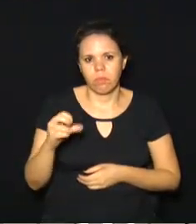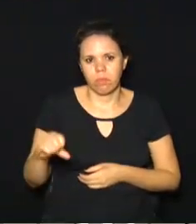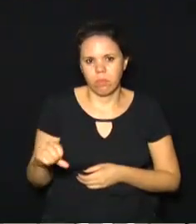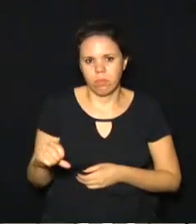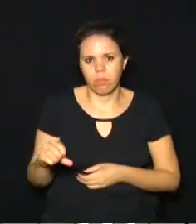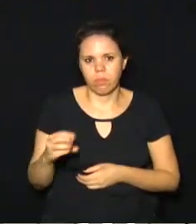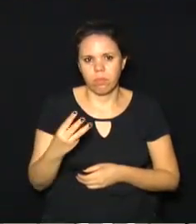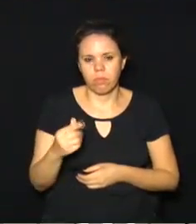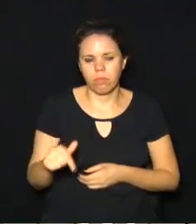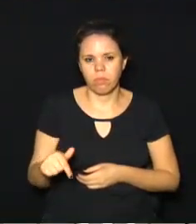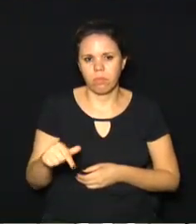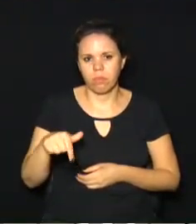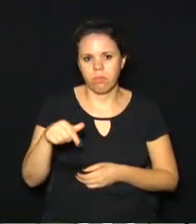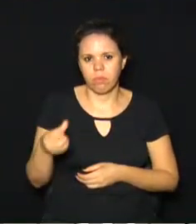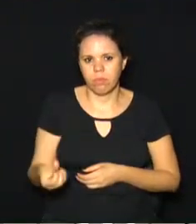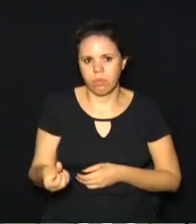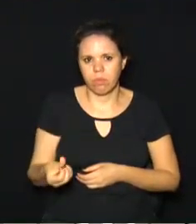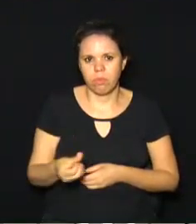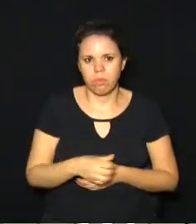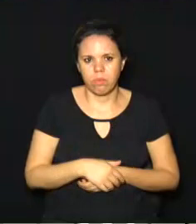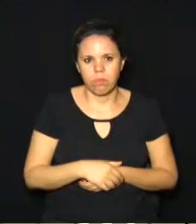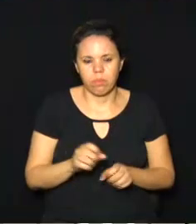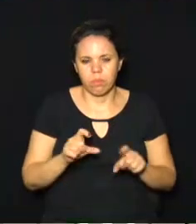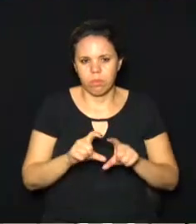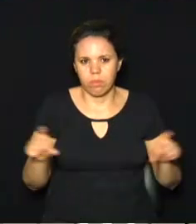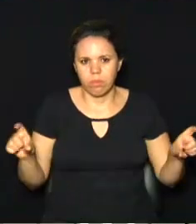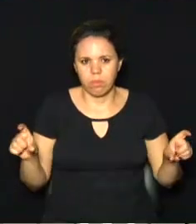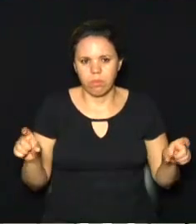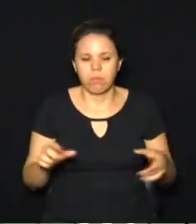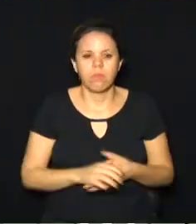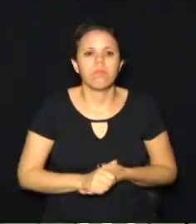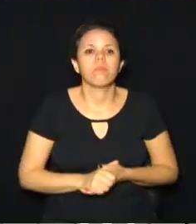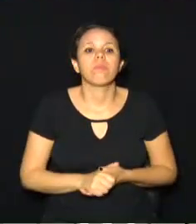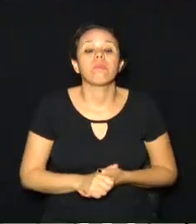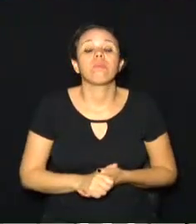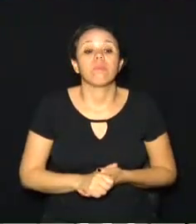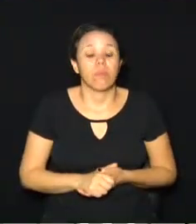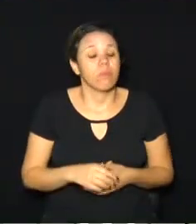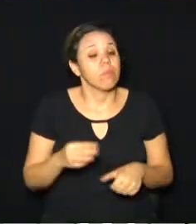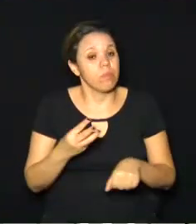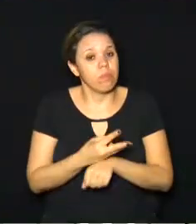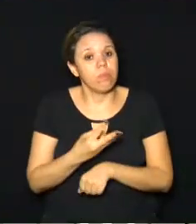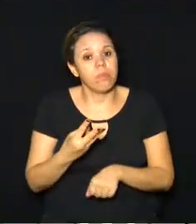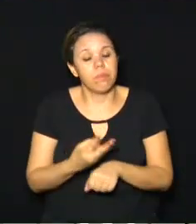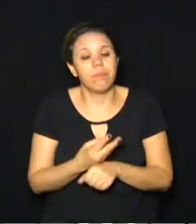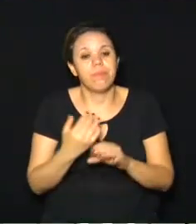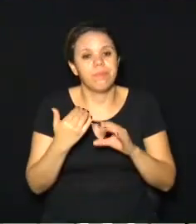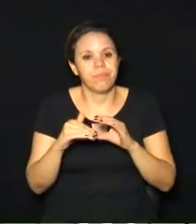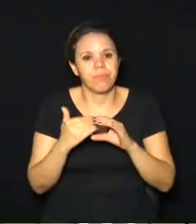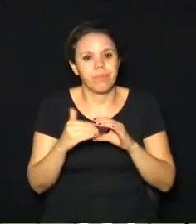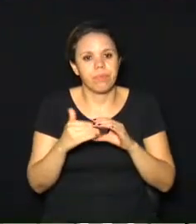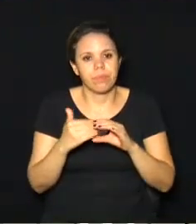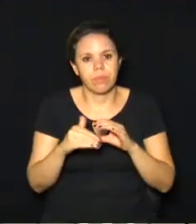97829 3776. Vai aparecer aí na tela, né? Esse WhatsApp, além do e-mail